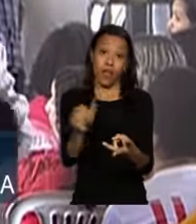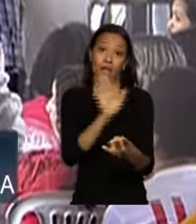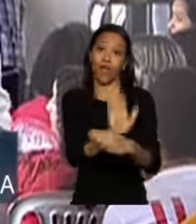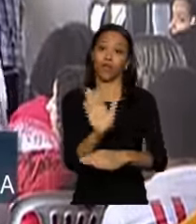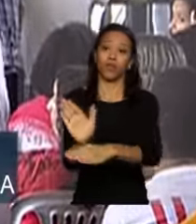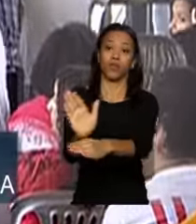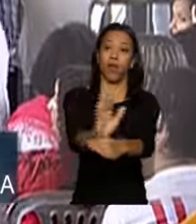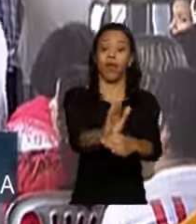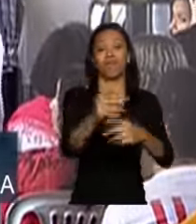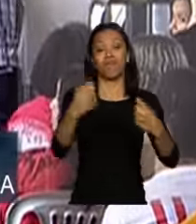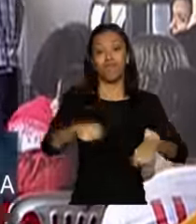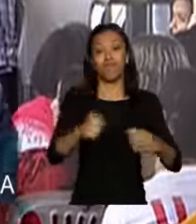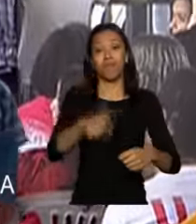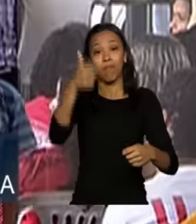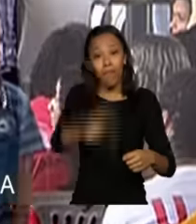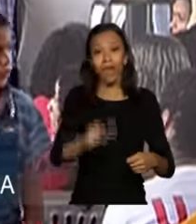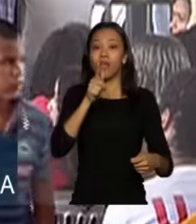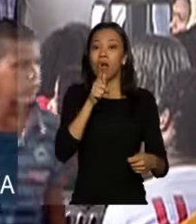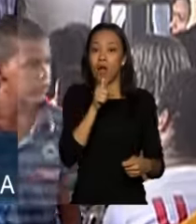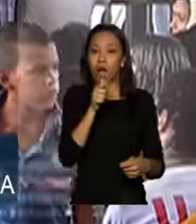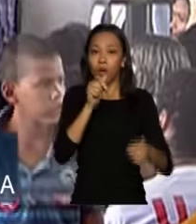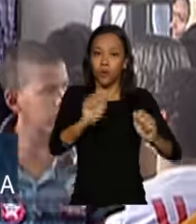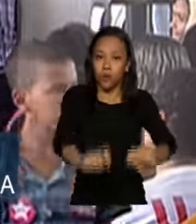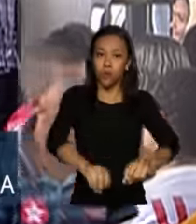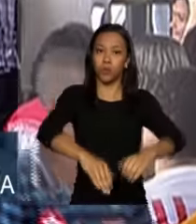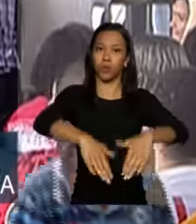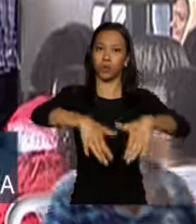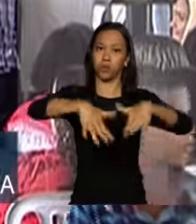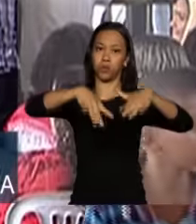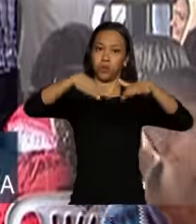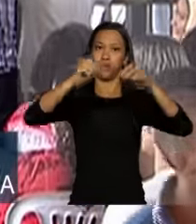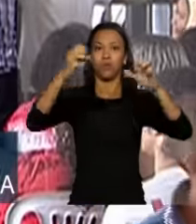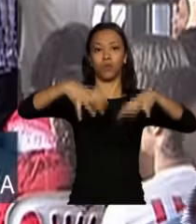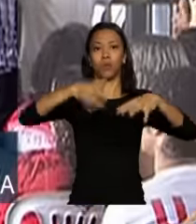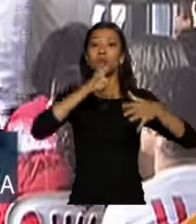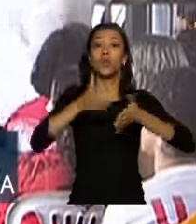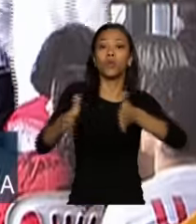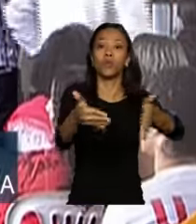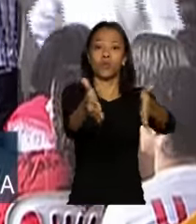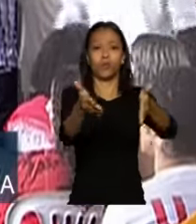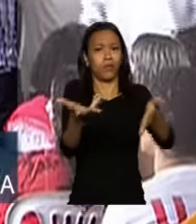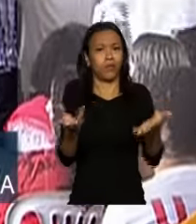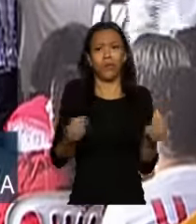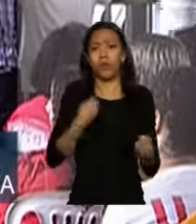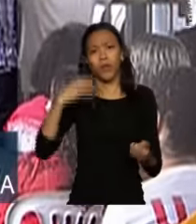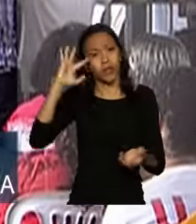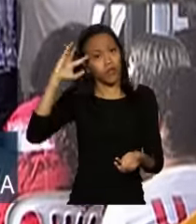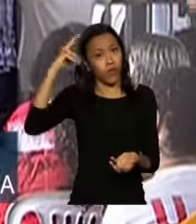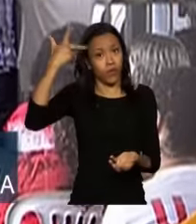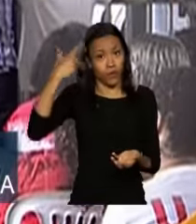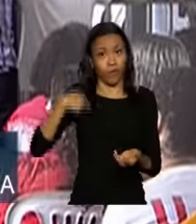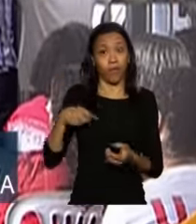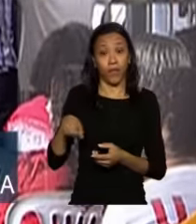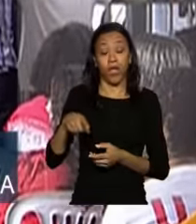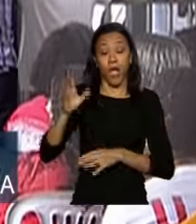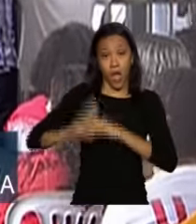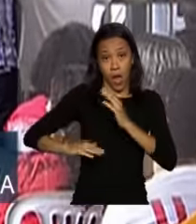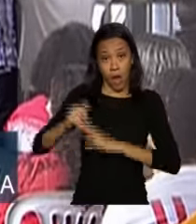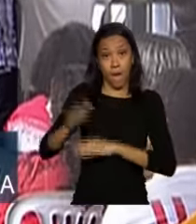aumentar o volume de água do nosso rio. E qual seria a saída? Técnico que